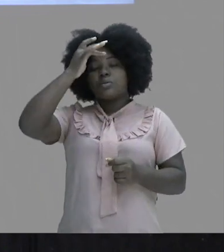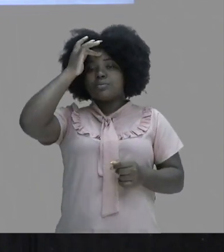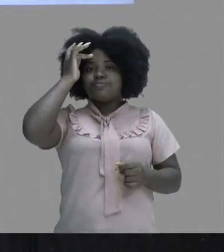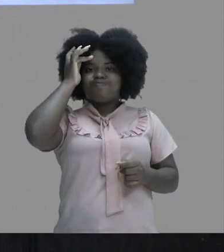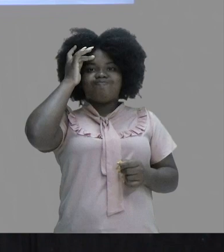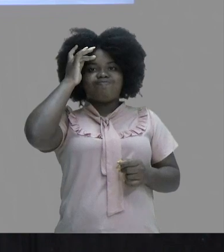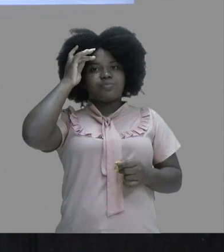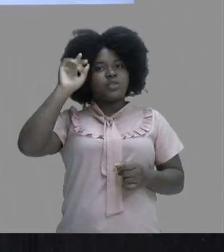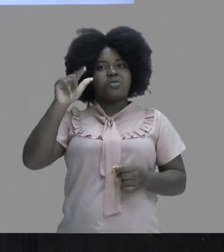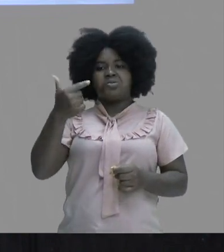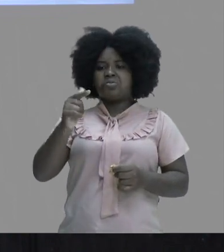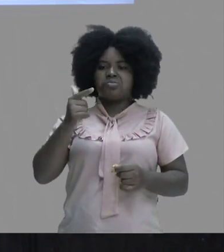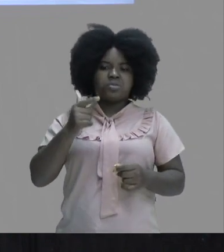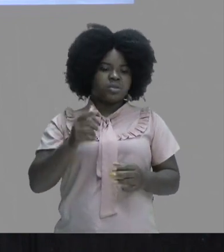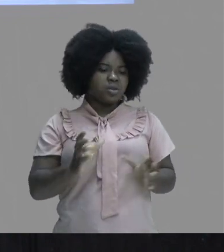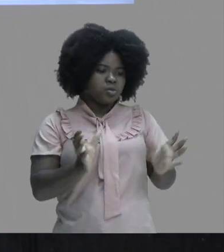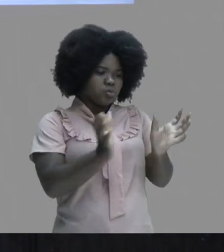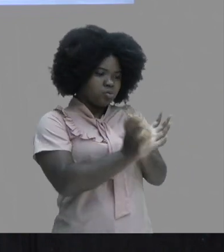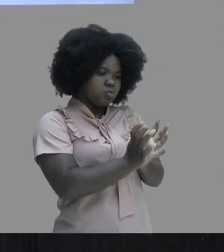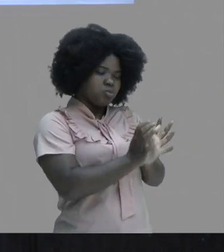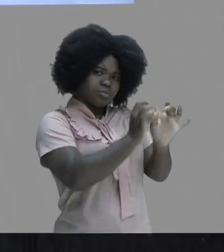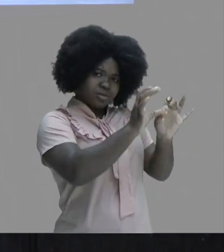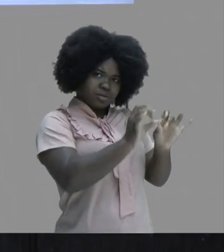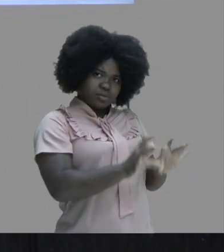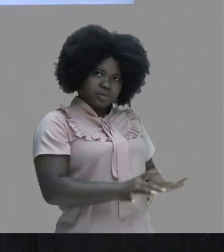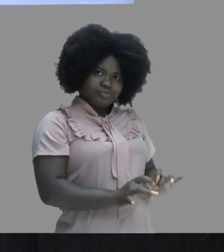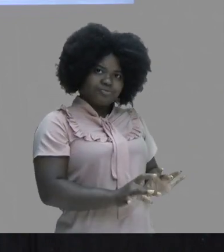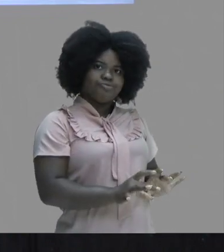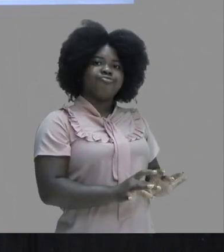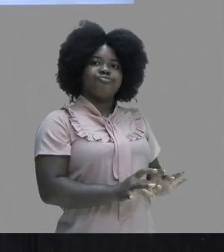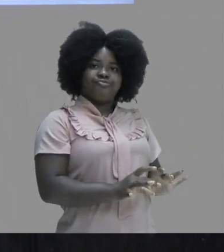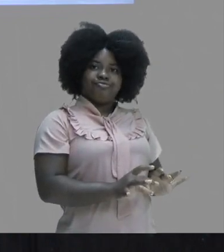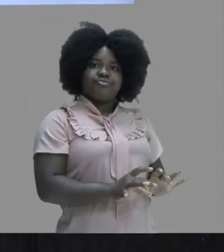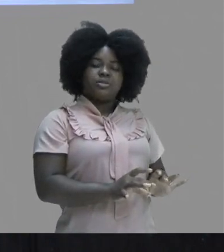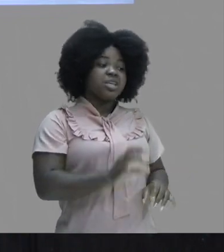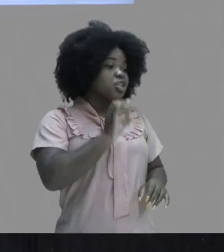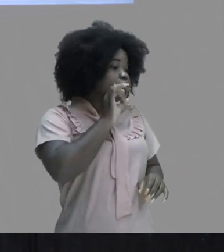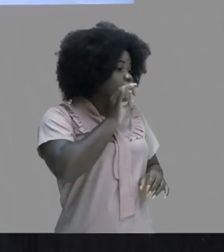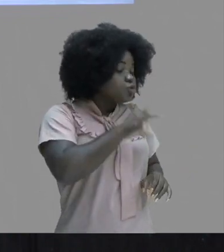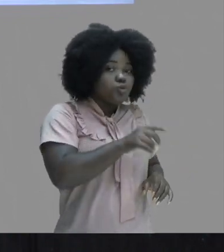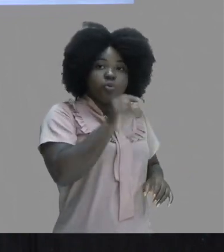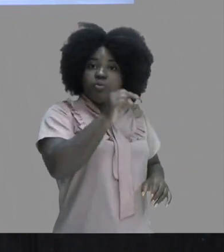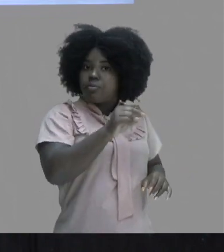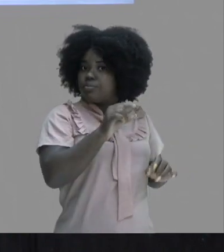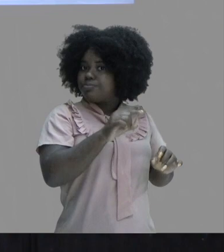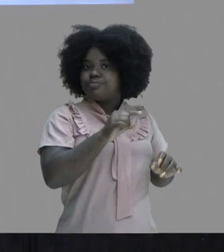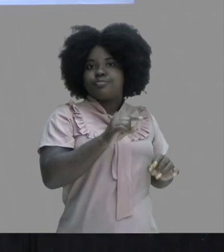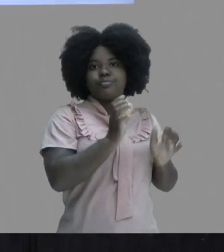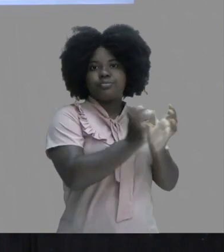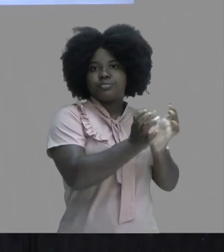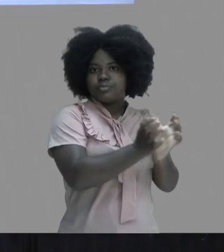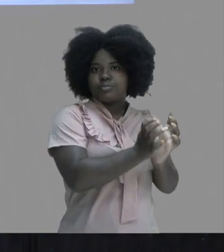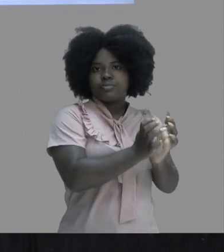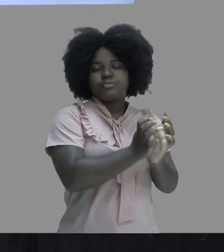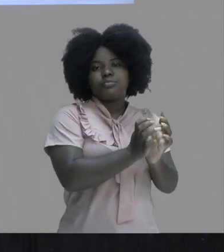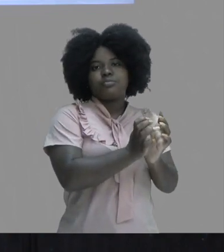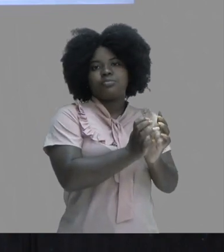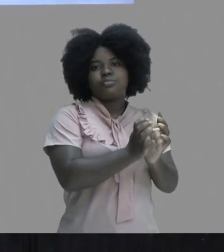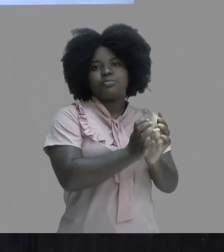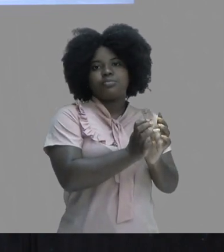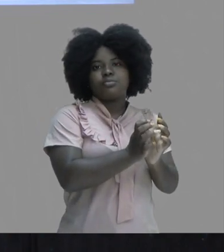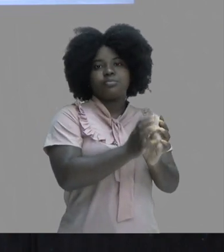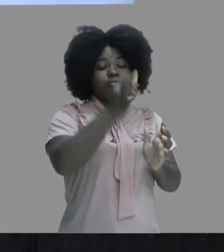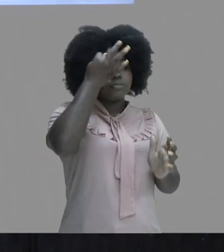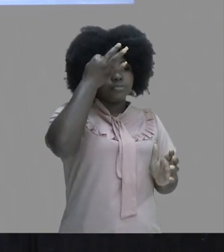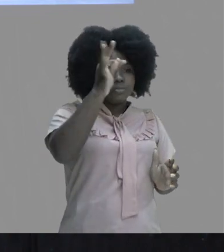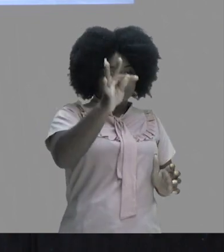não existe nenhum grupo específico da sociedade que é só para aquele grupo que os direitos humanos valem, não. Na